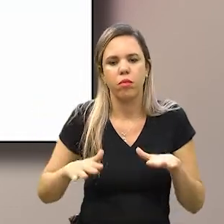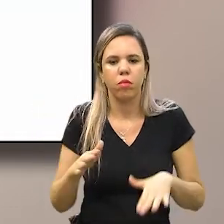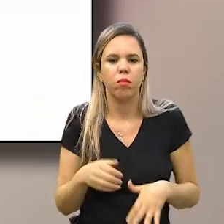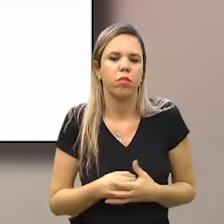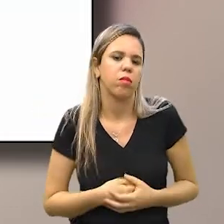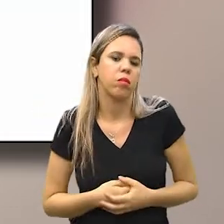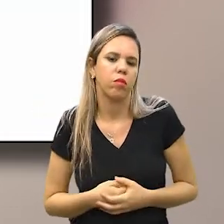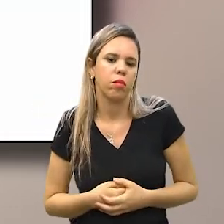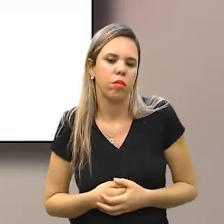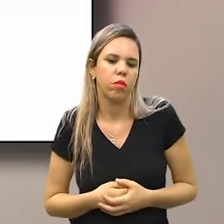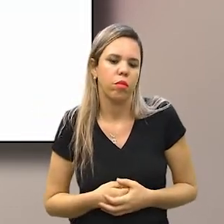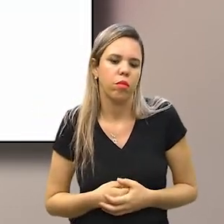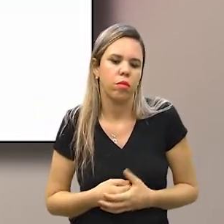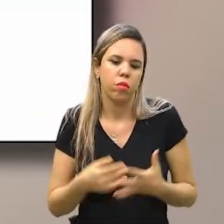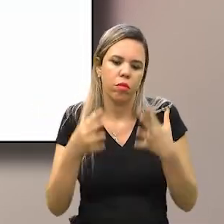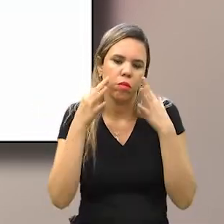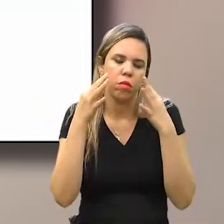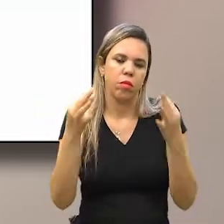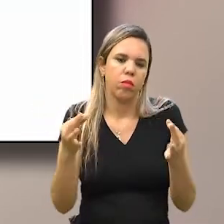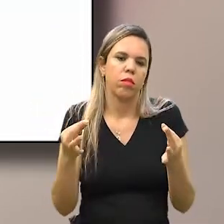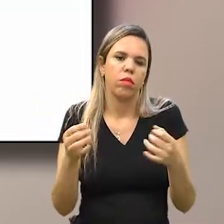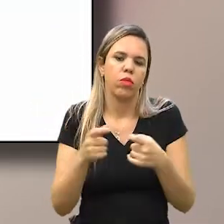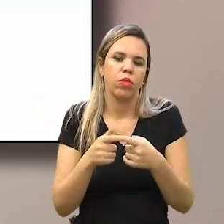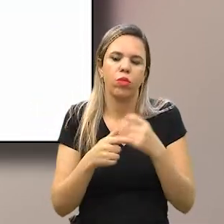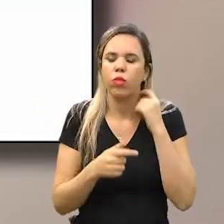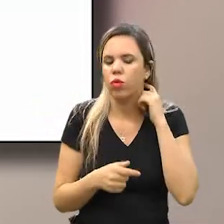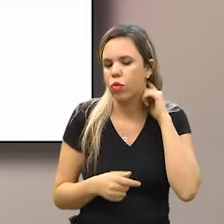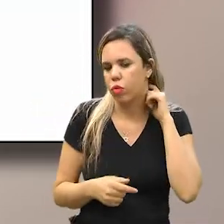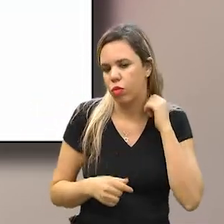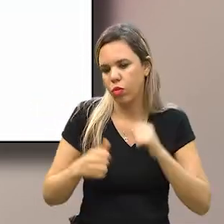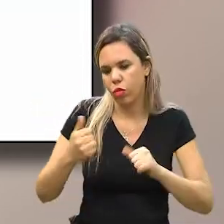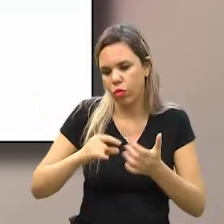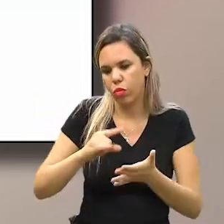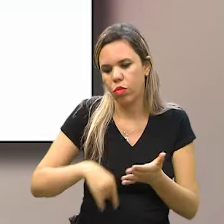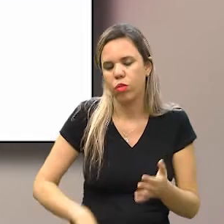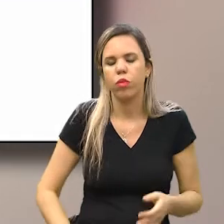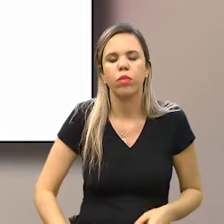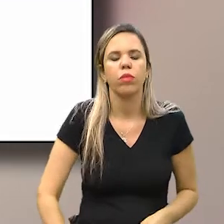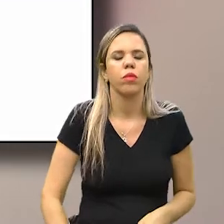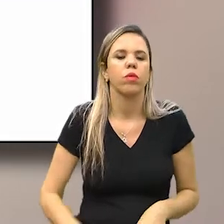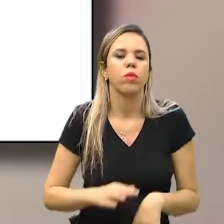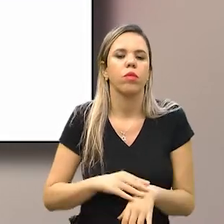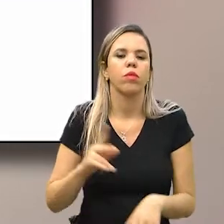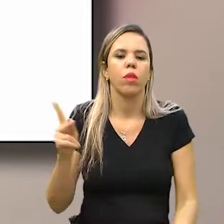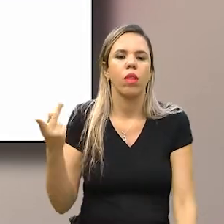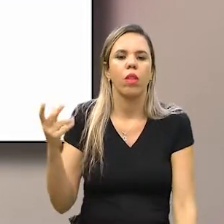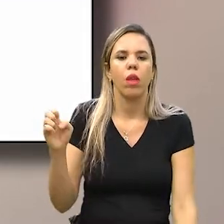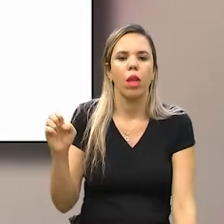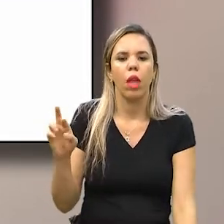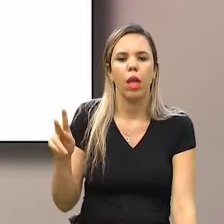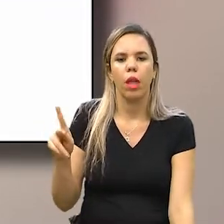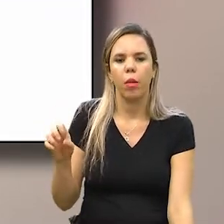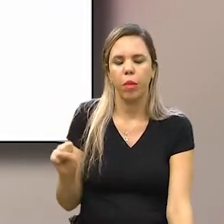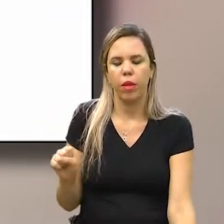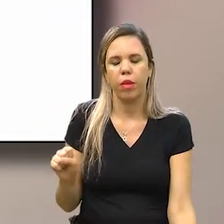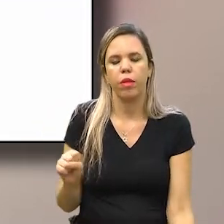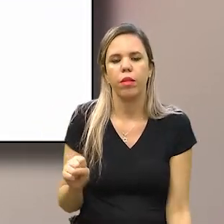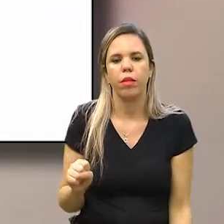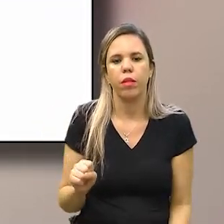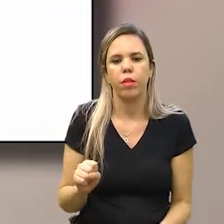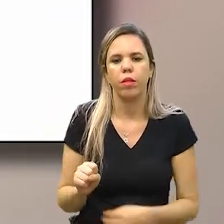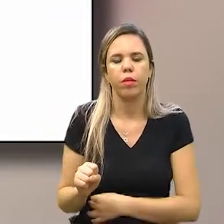faixa, isso é o que chama a atenção do médico para o diagnóstico de herpes zoster. Então, várias